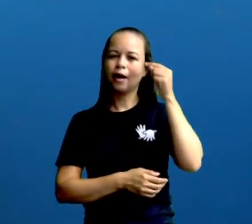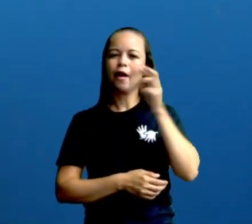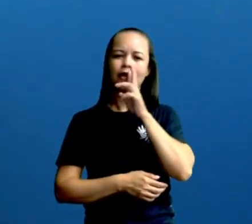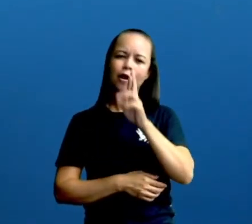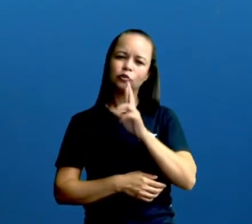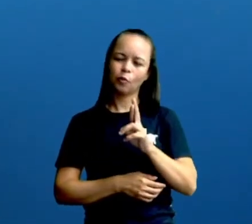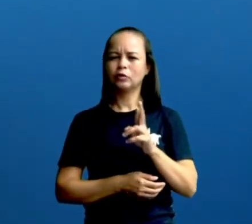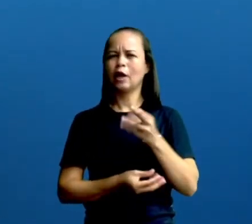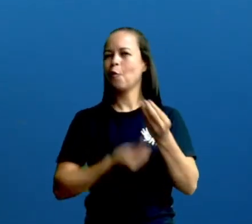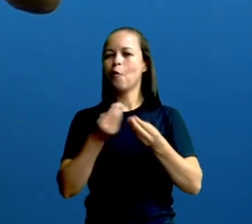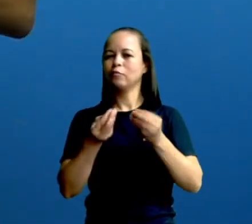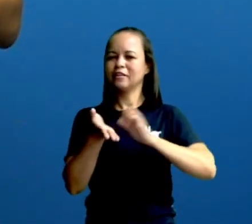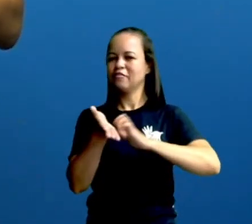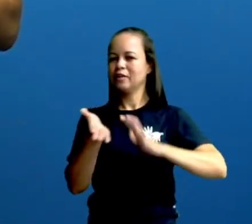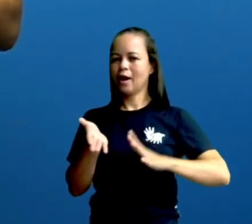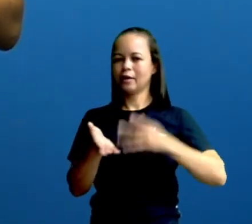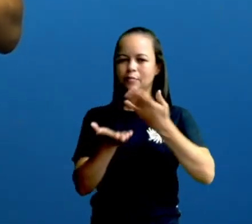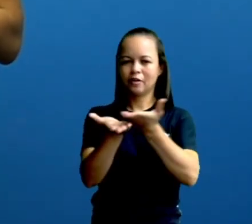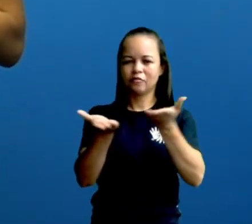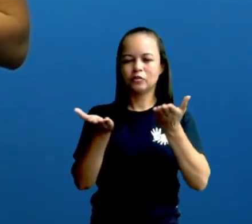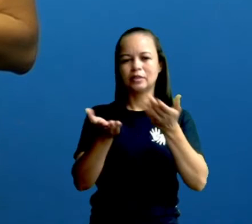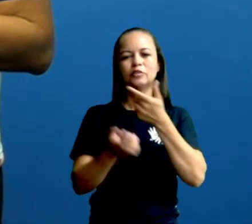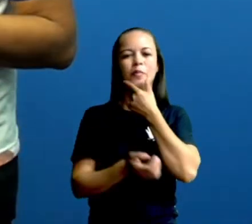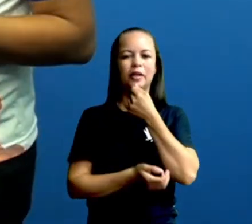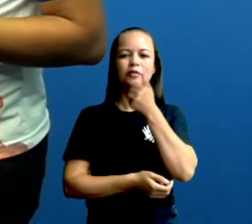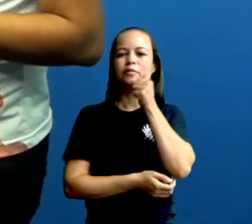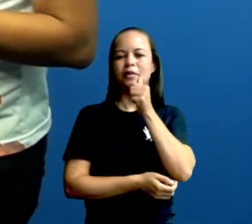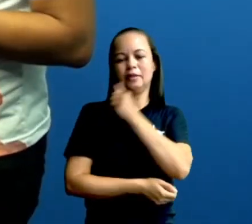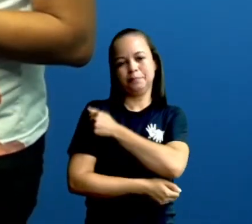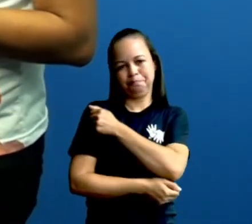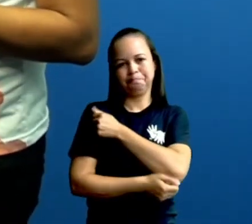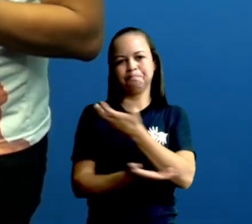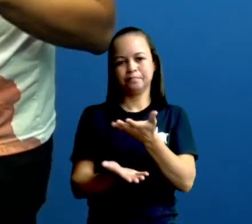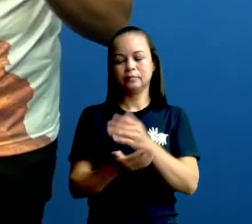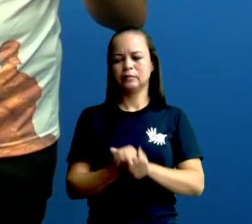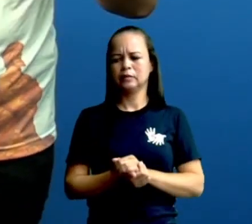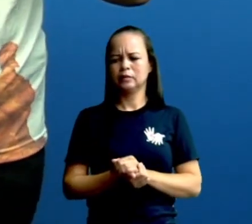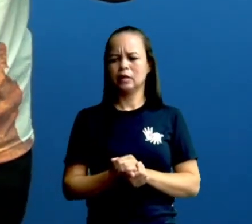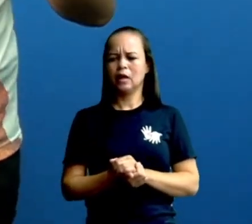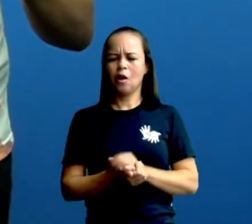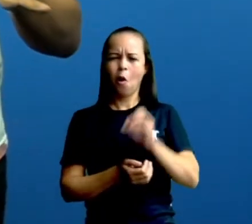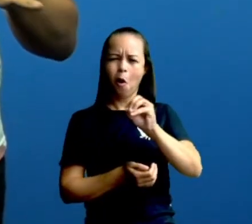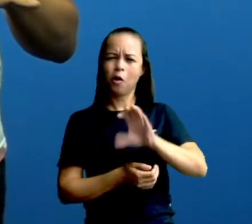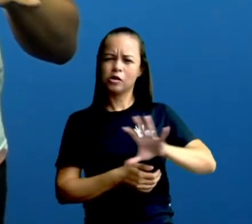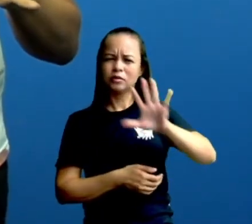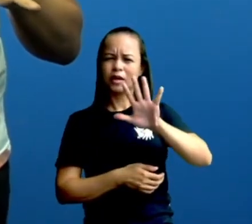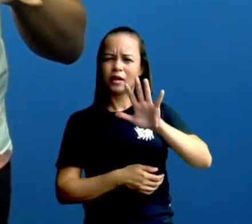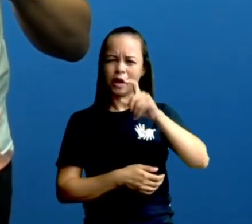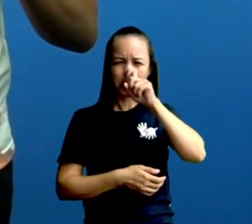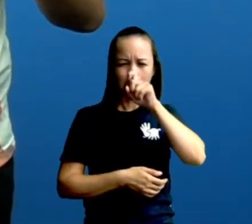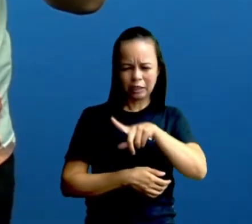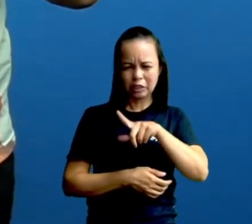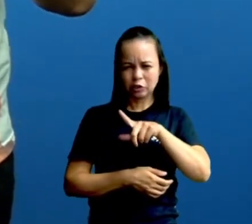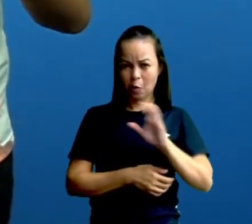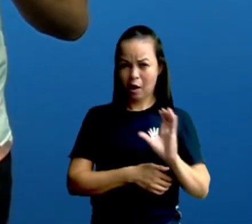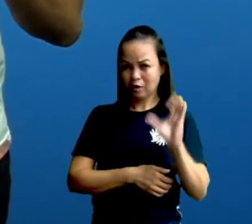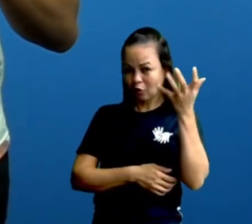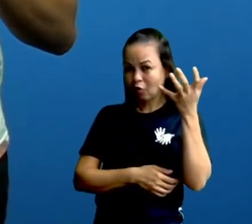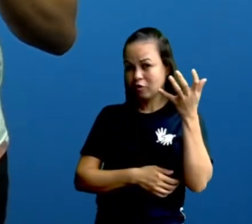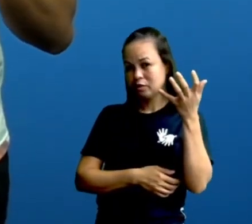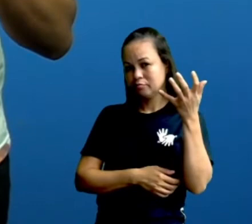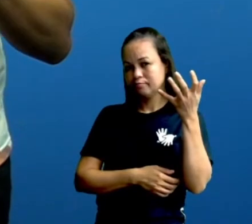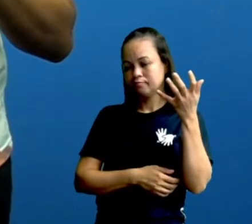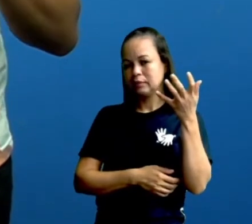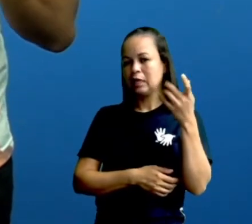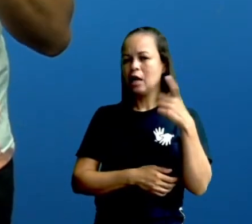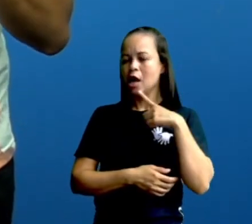uma tarefinha de casa para você, aluna, e para você, aluno. Lixo no oceano tem solução? Eu estou